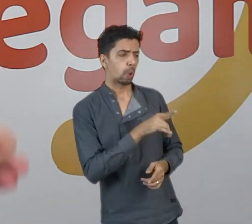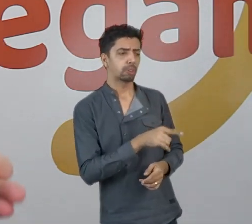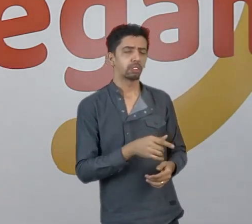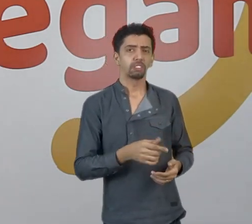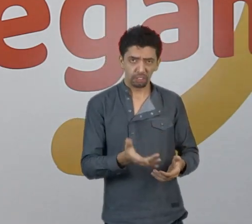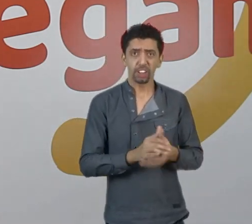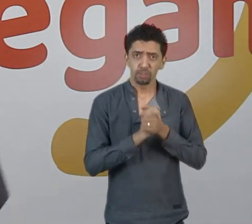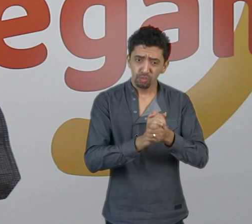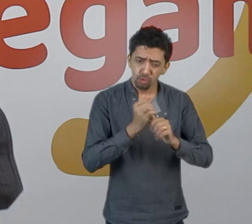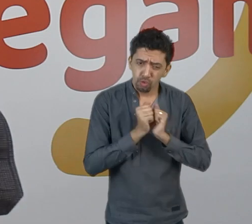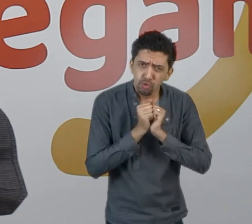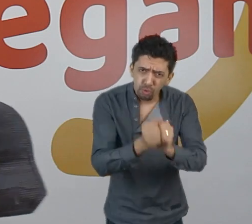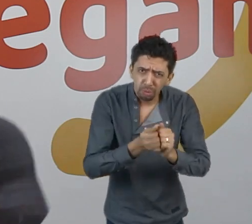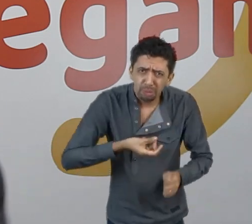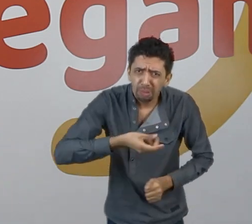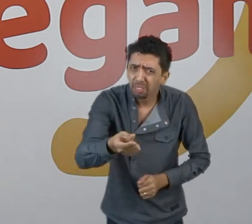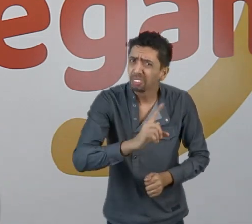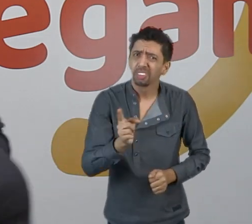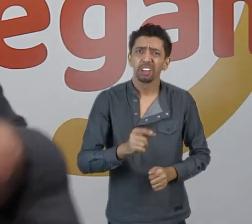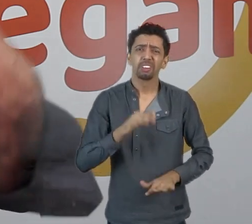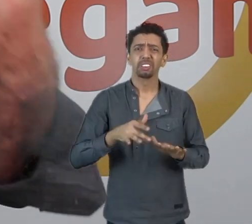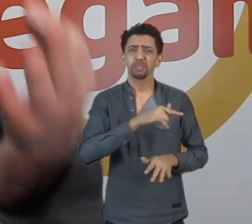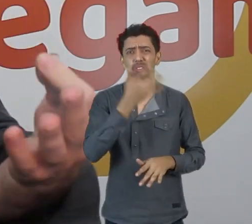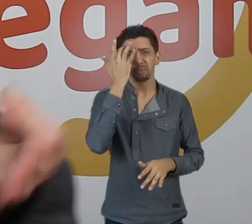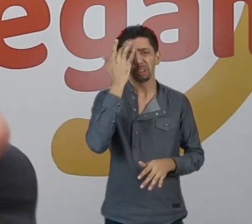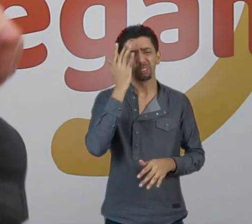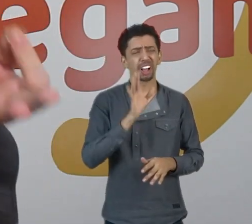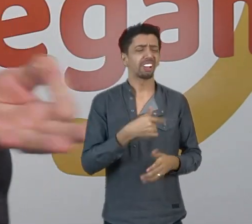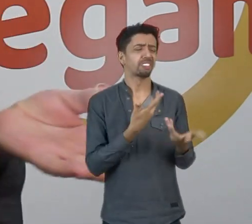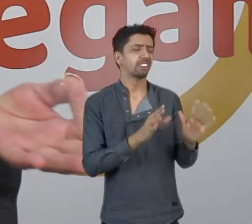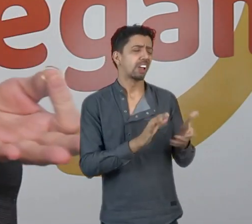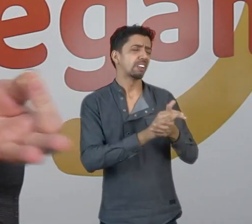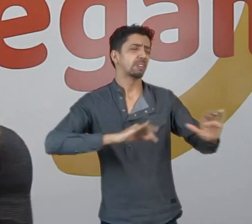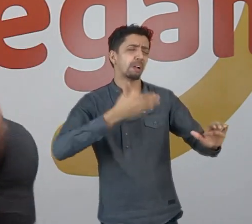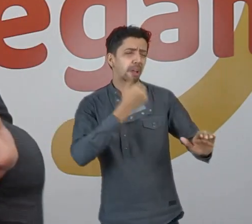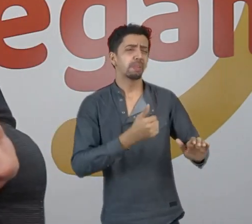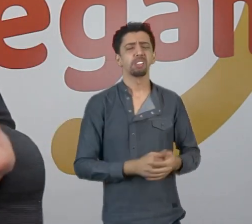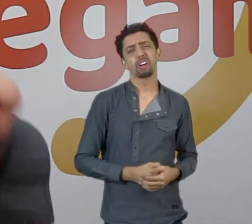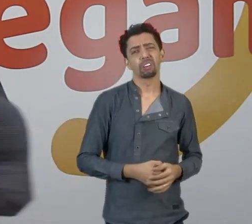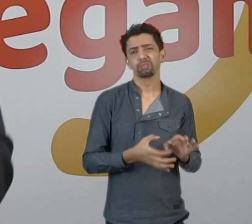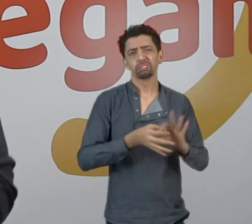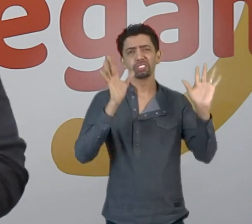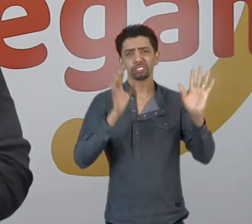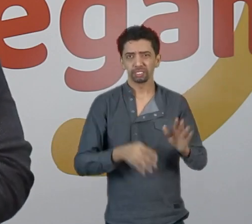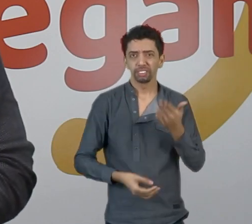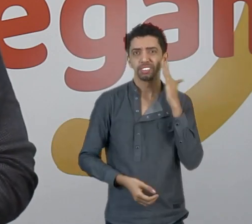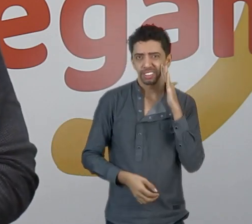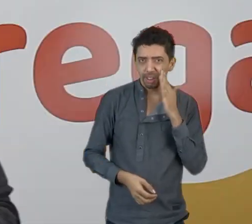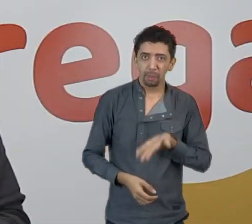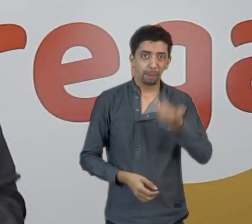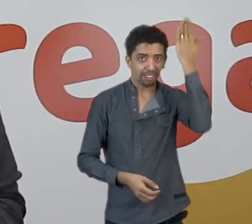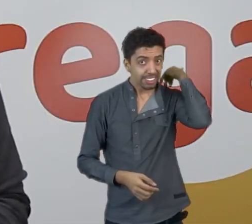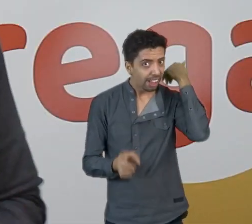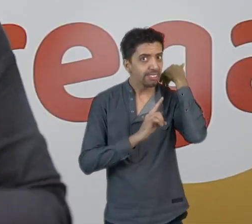vezes você até gostou um dia de repente o tempo passou as coisas mudaram e você não tem mais essa relação ou tinha lá